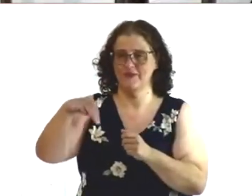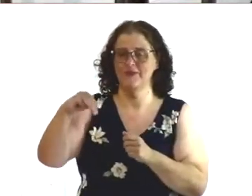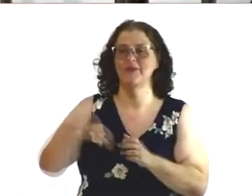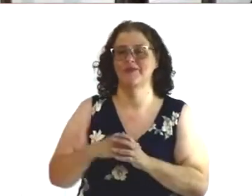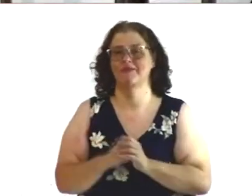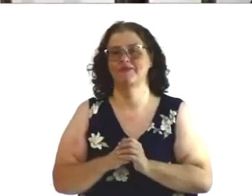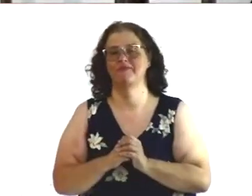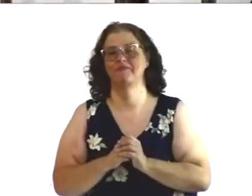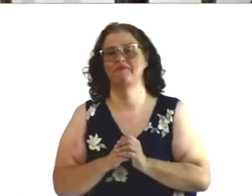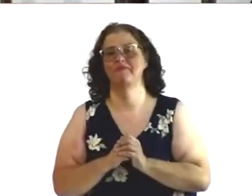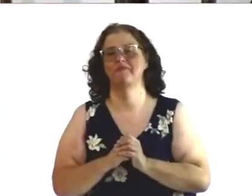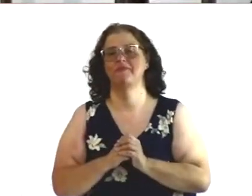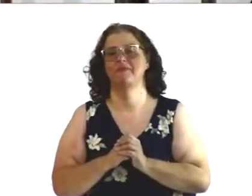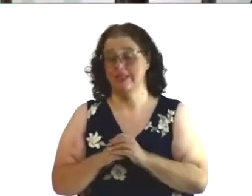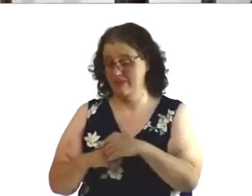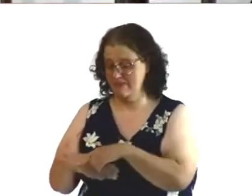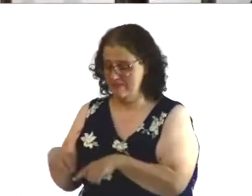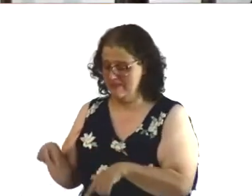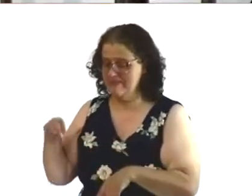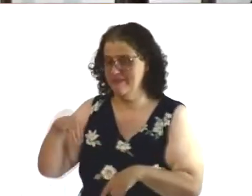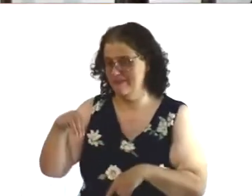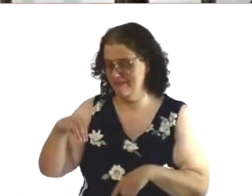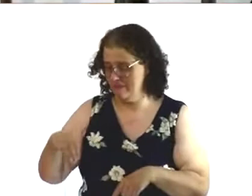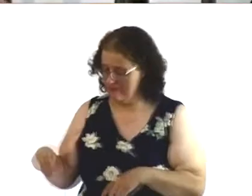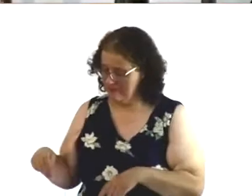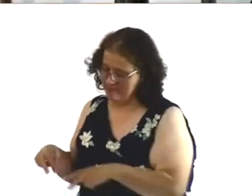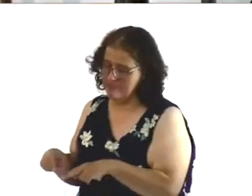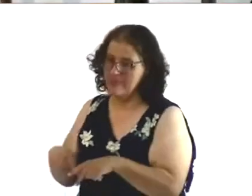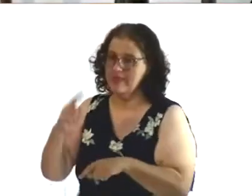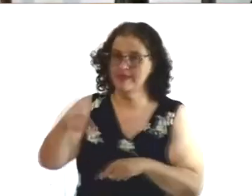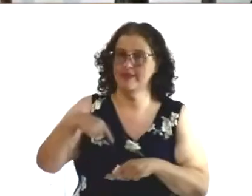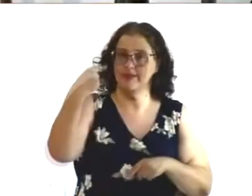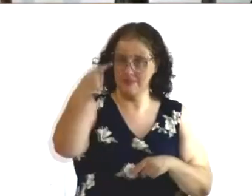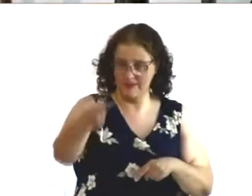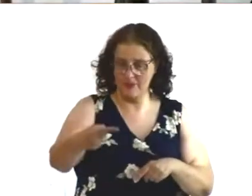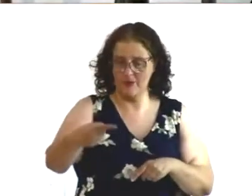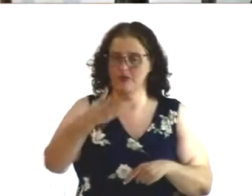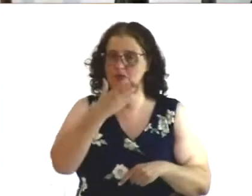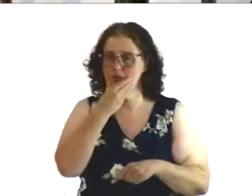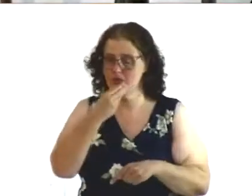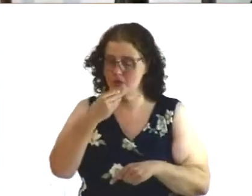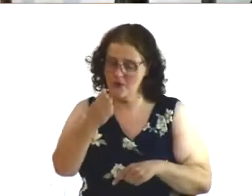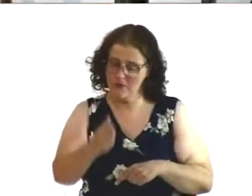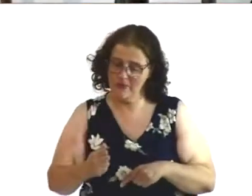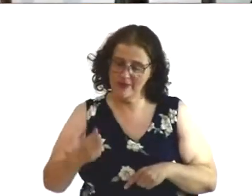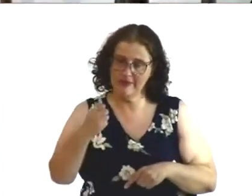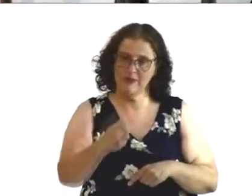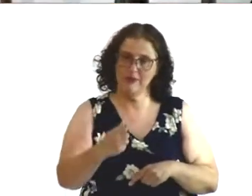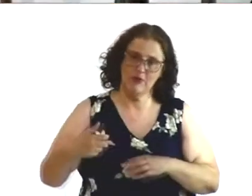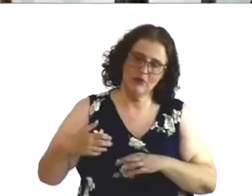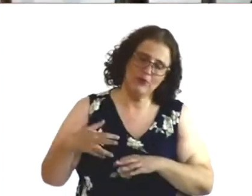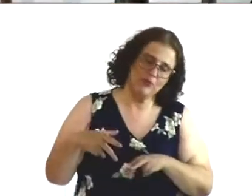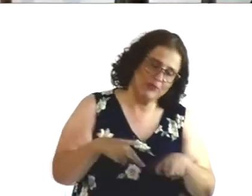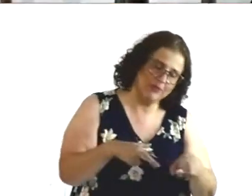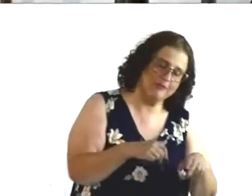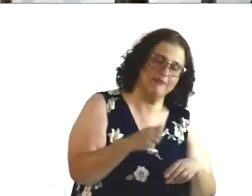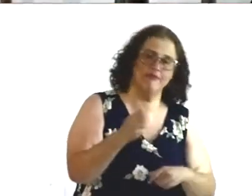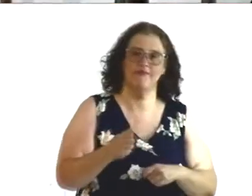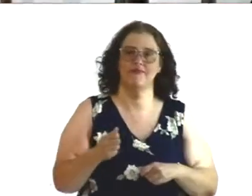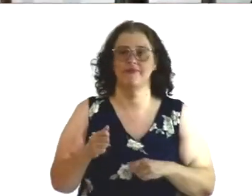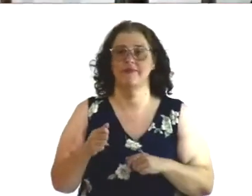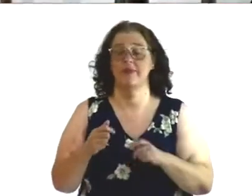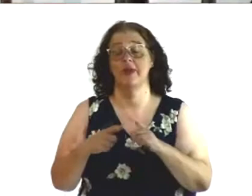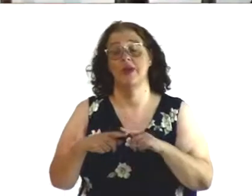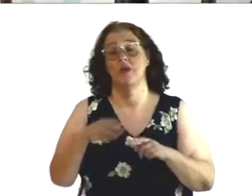eles que são, depois dos pastores, que nós trabalhamos aqui na semana passada, os magos